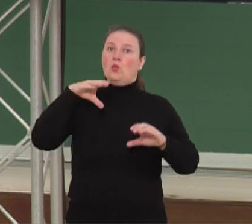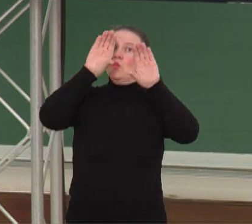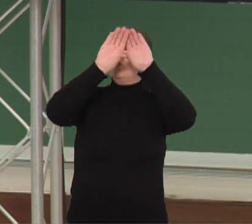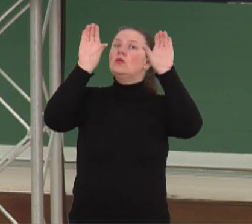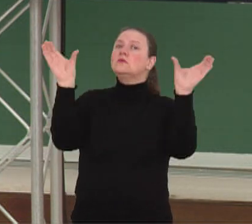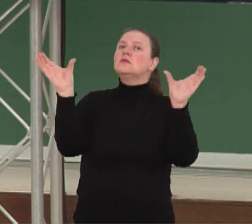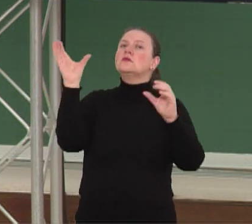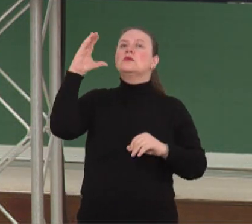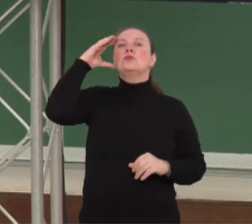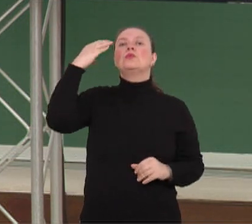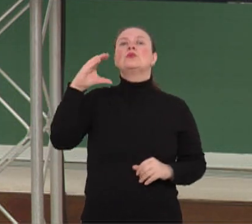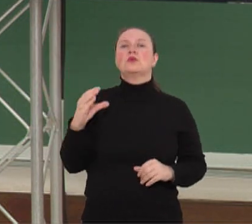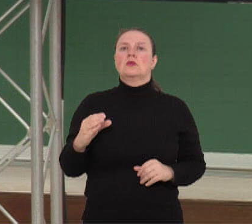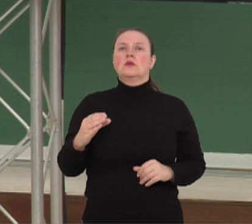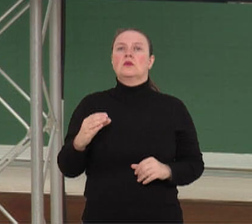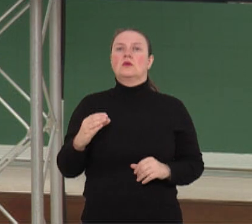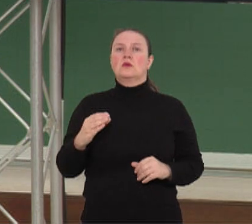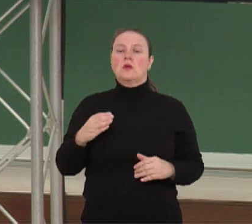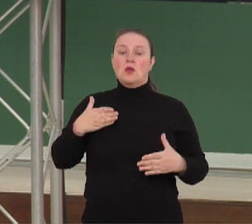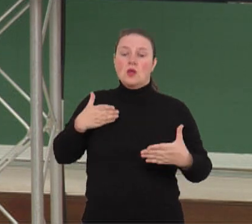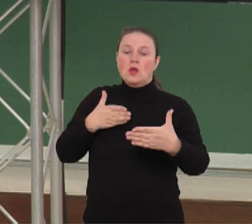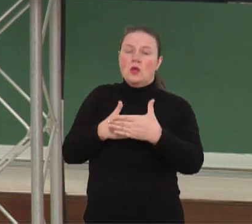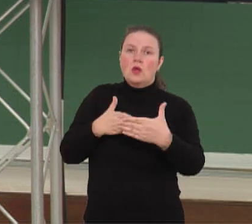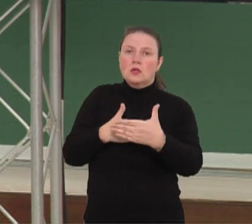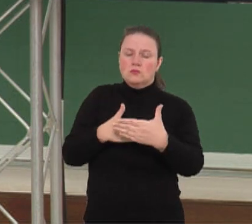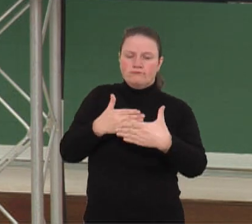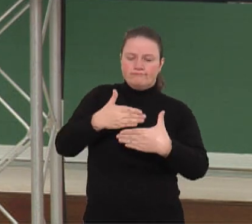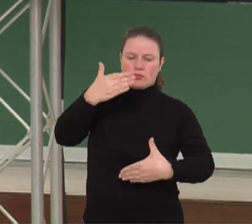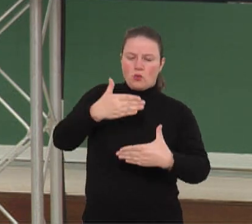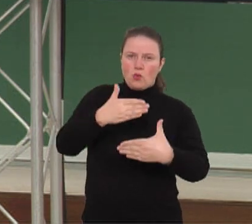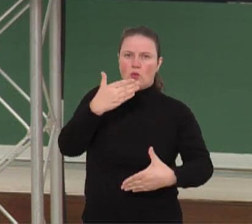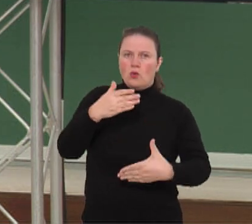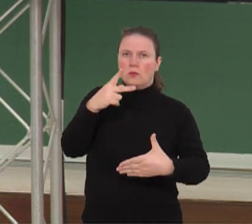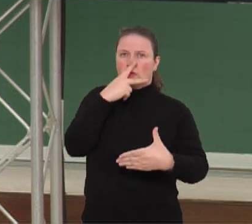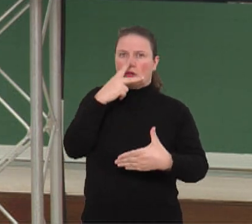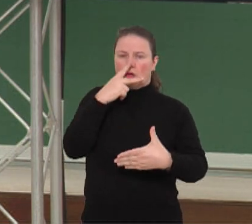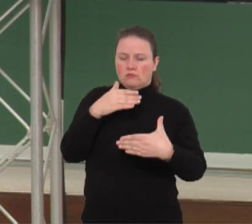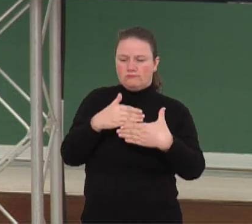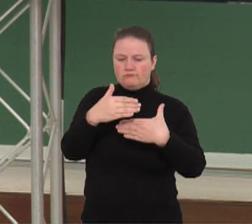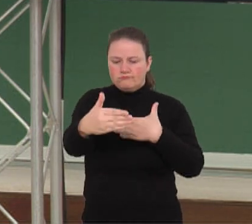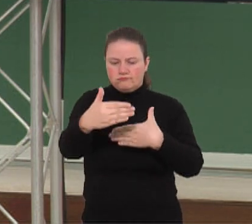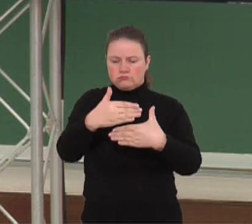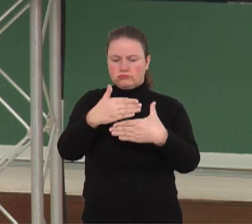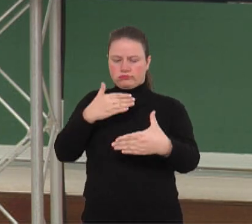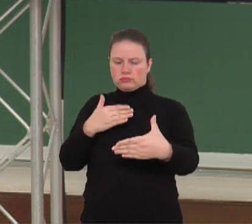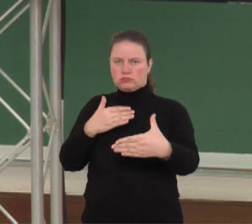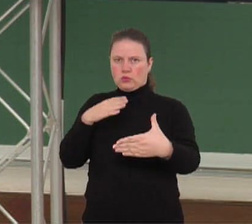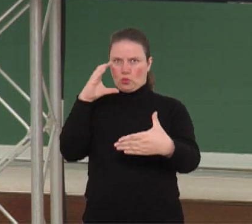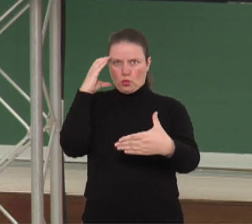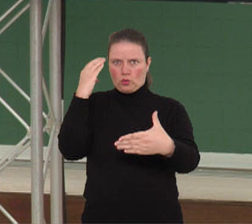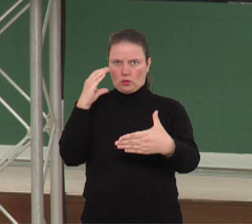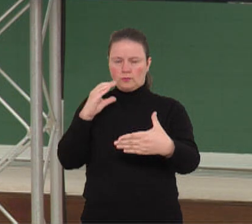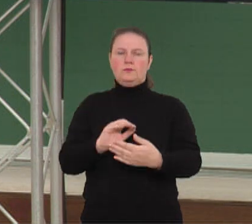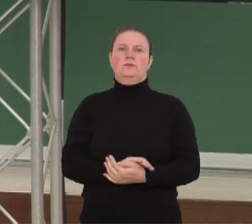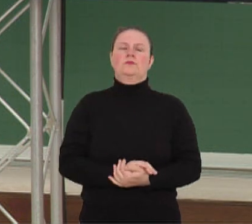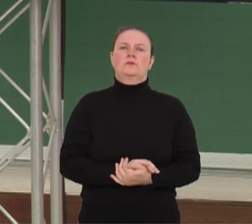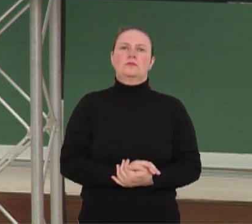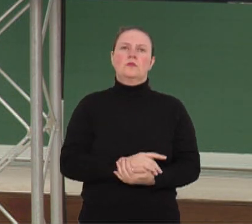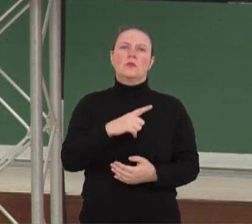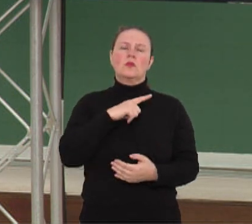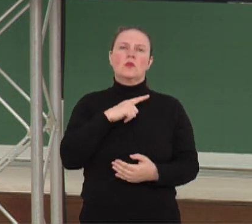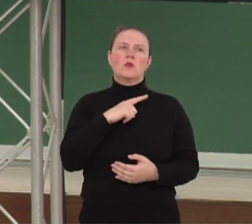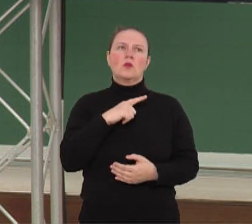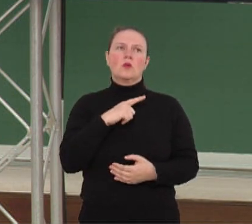na região da divisa entre Curitiba e Pinhais. A altitude era 924 metros. Eu simulei